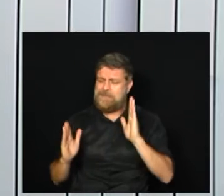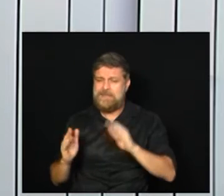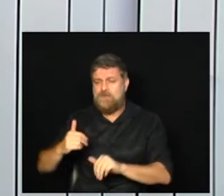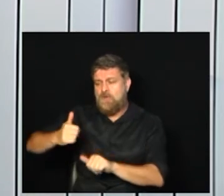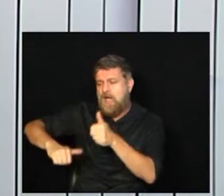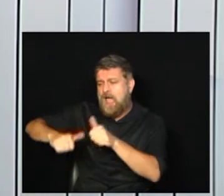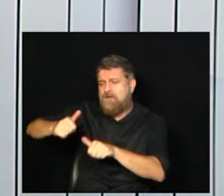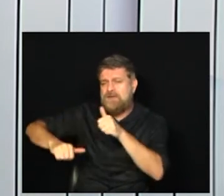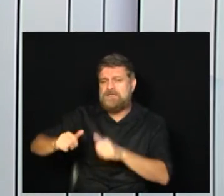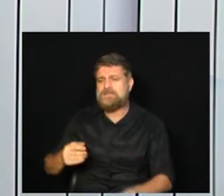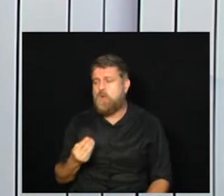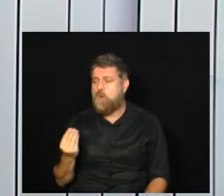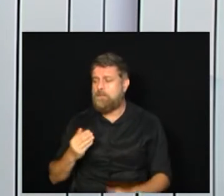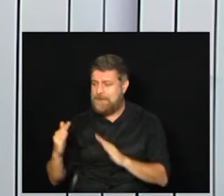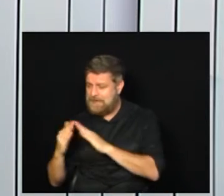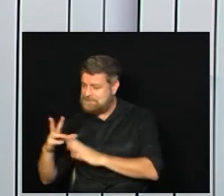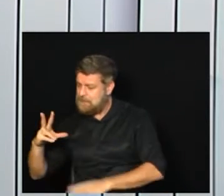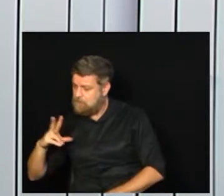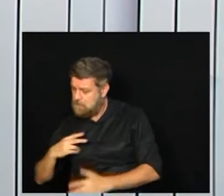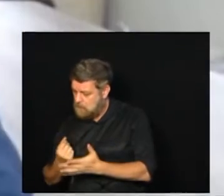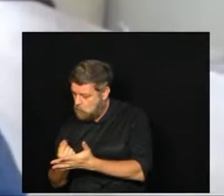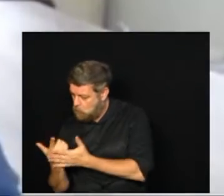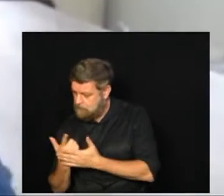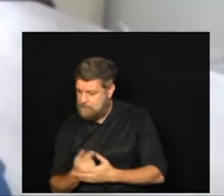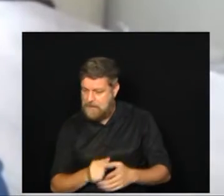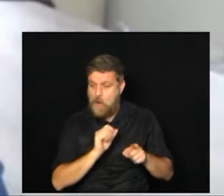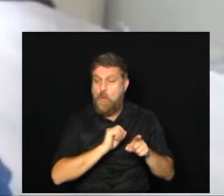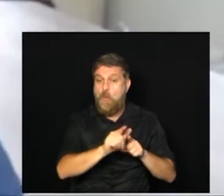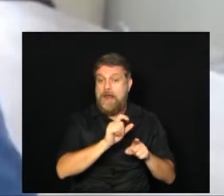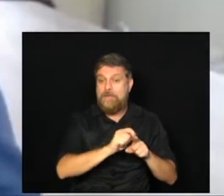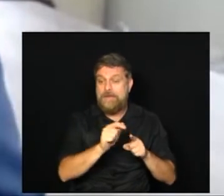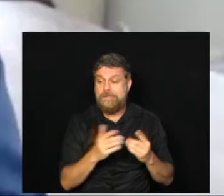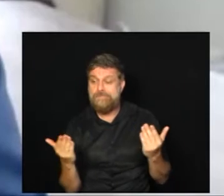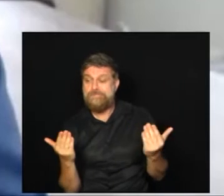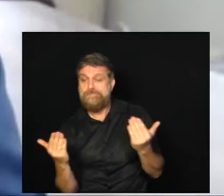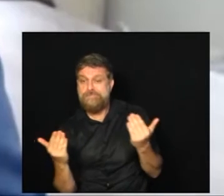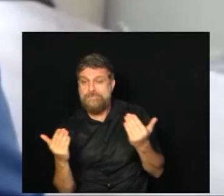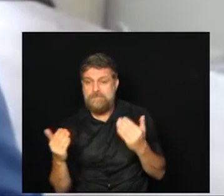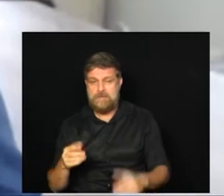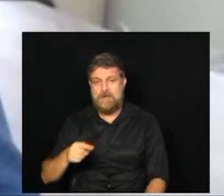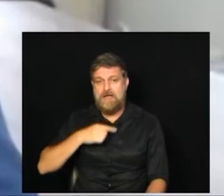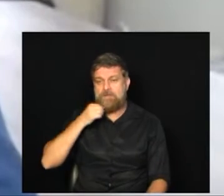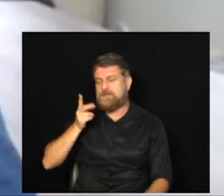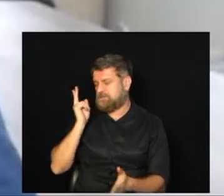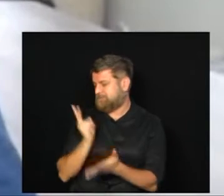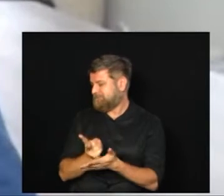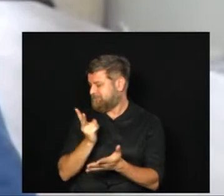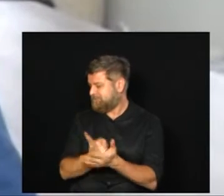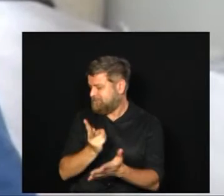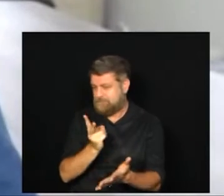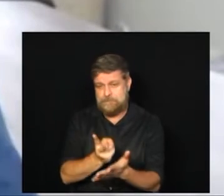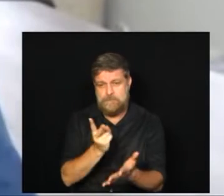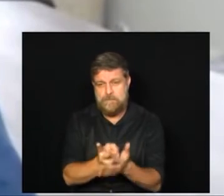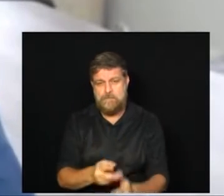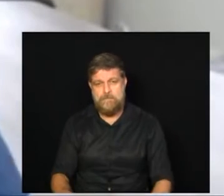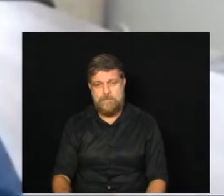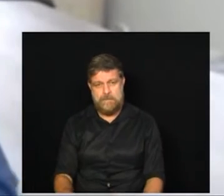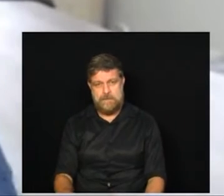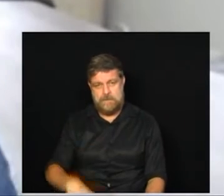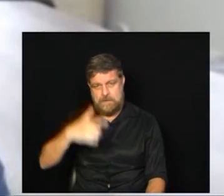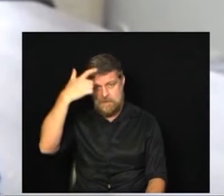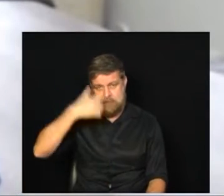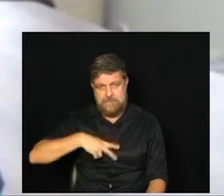buscar investimentos que rendam acima da inflação. É o que a gente chama de um retorno real. Qual é o retorno real dos seus investimentos? Né? É aquele